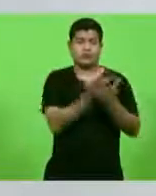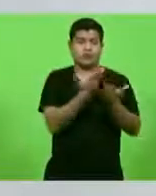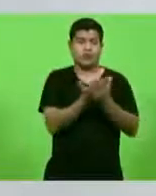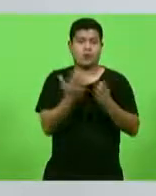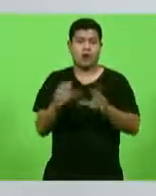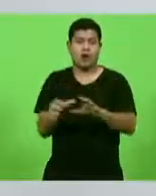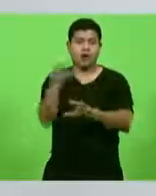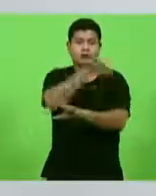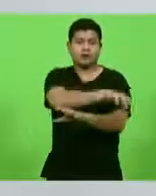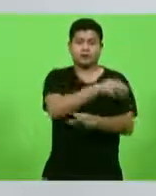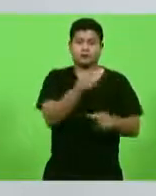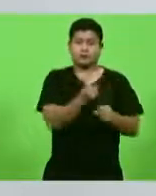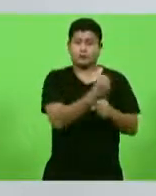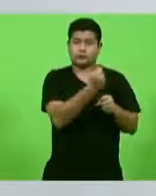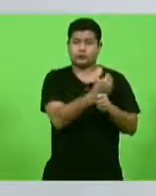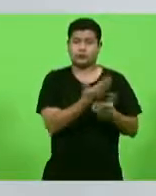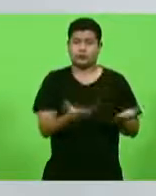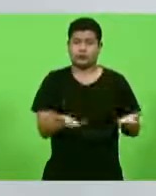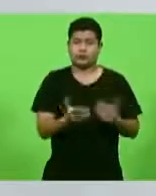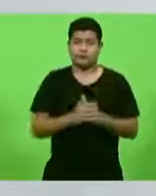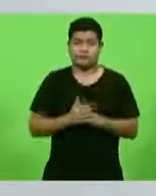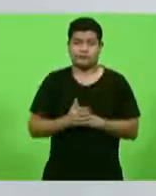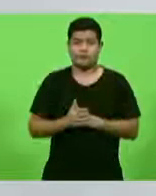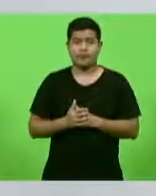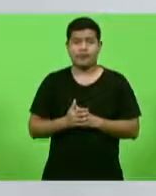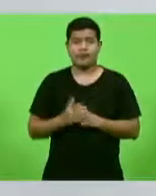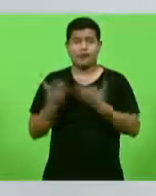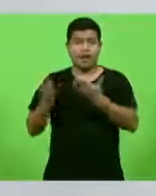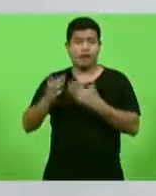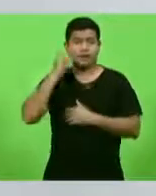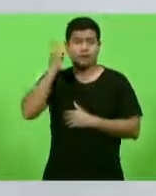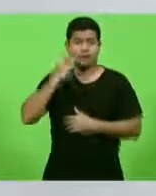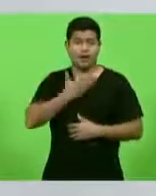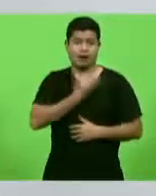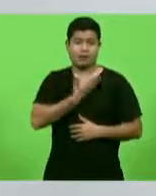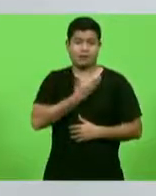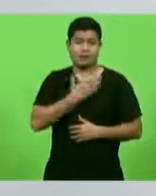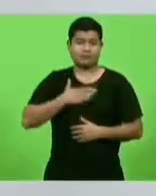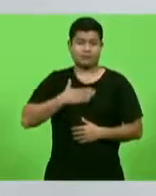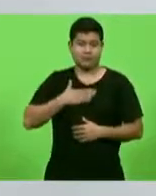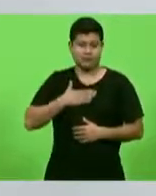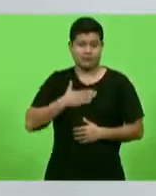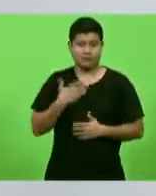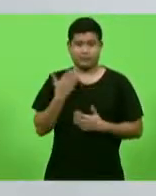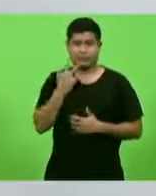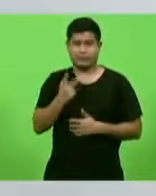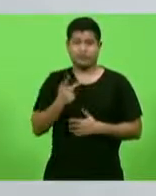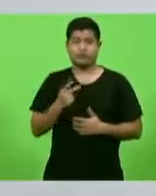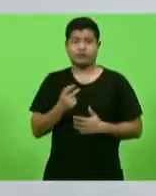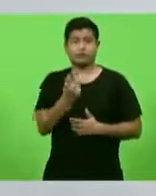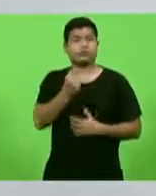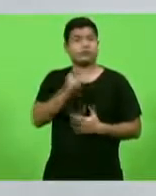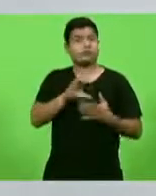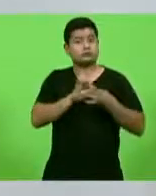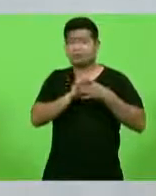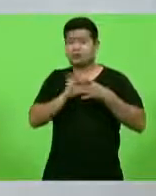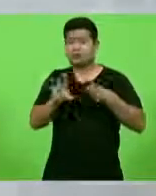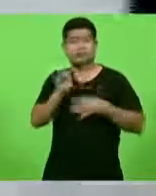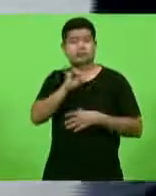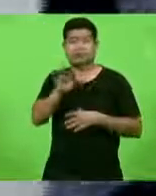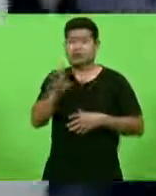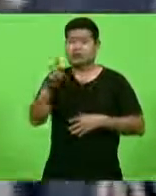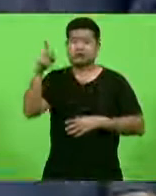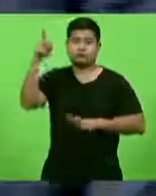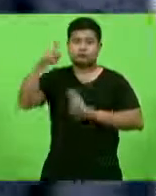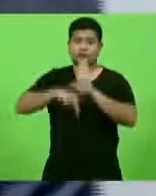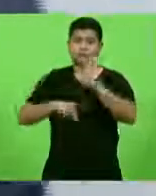Blumenau. O deputado disse também, né, o meu amigo deputado, que o recurso estaria disponível para o município, bastando a